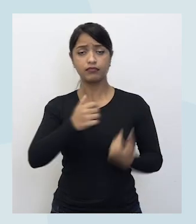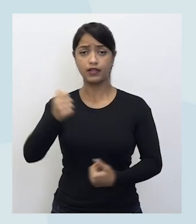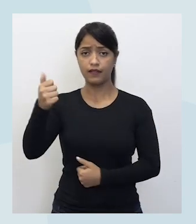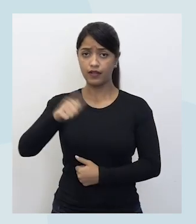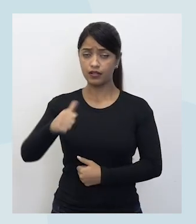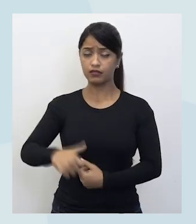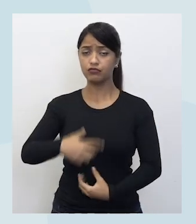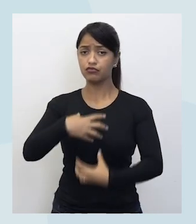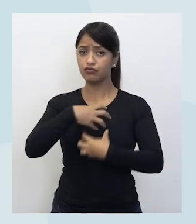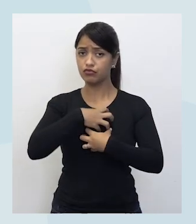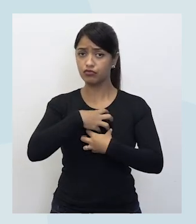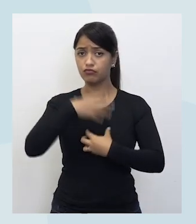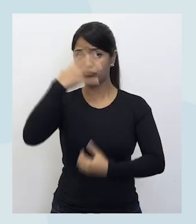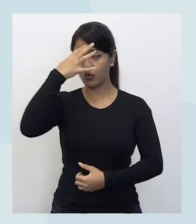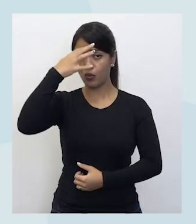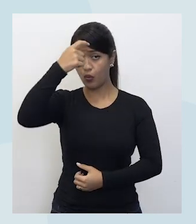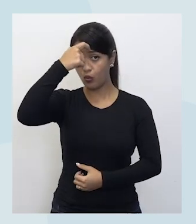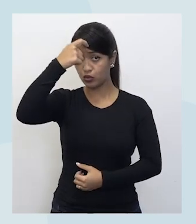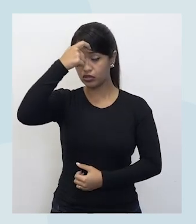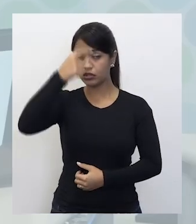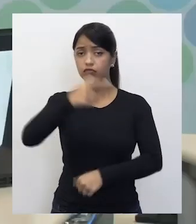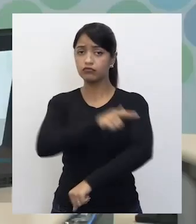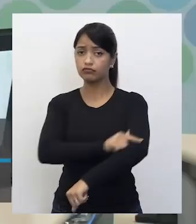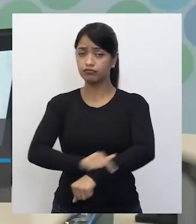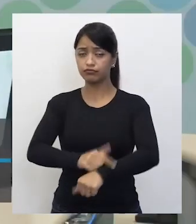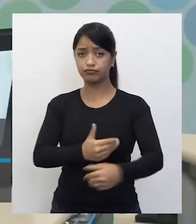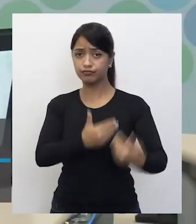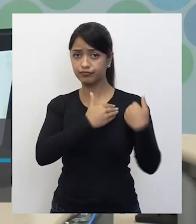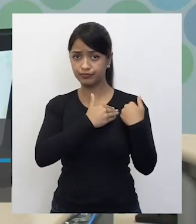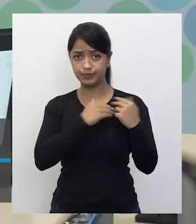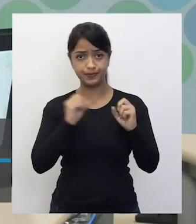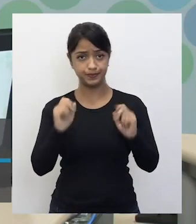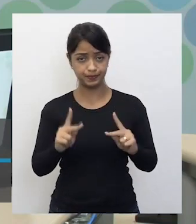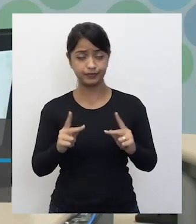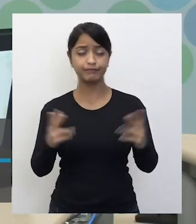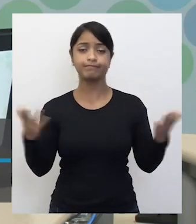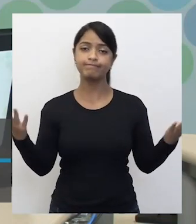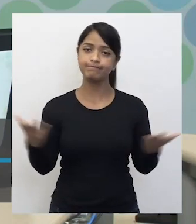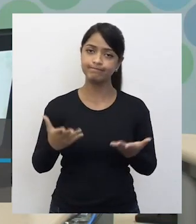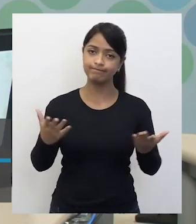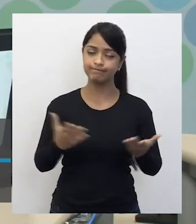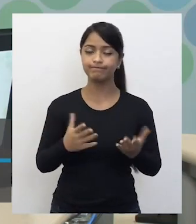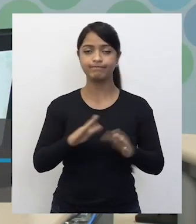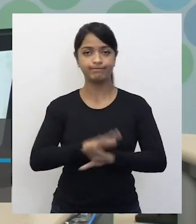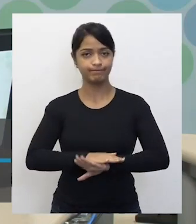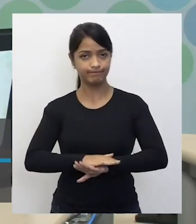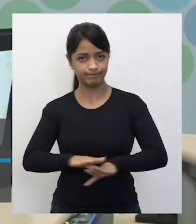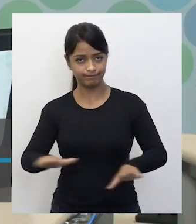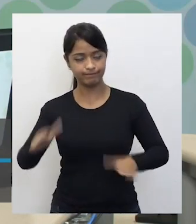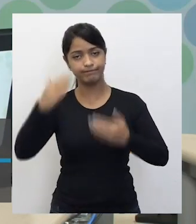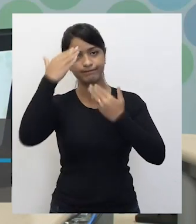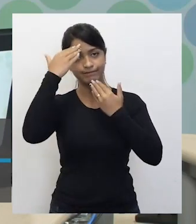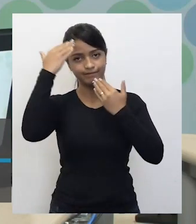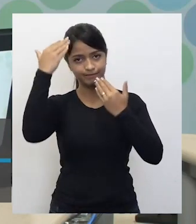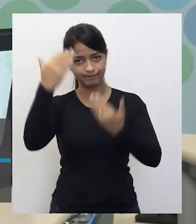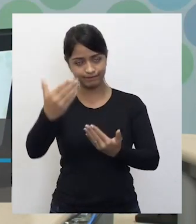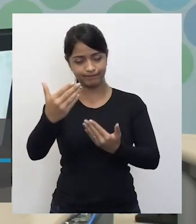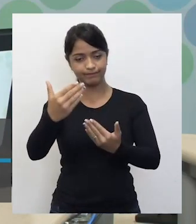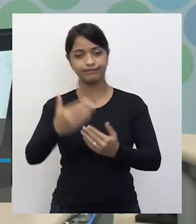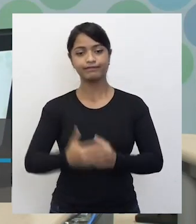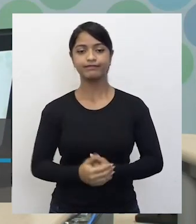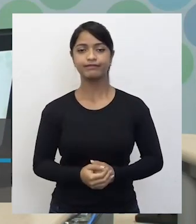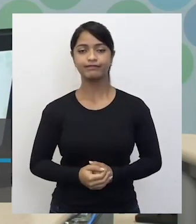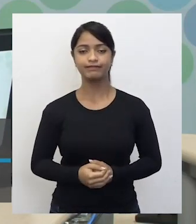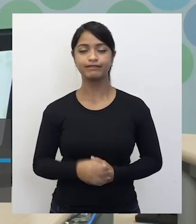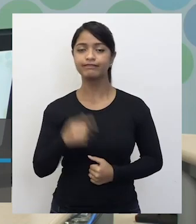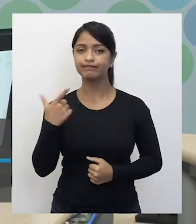de forma consciente e responsável. Nós vamos ficando por aqui, eu já deixo o meu agradecimento, né, por mais